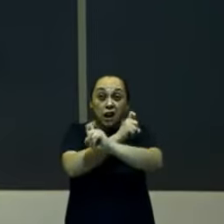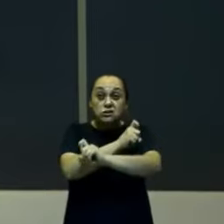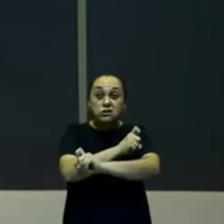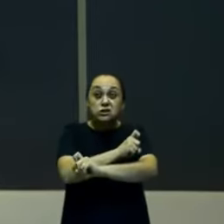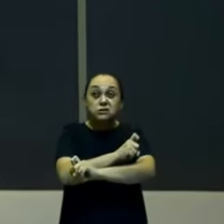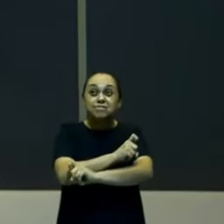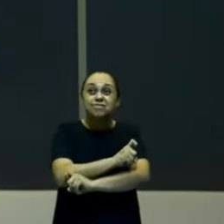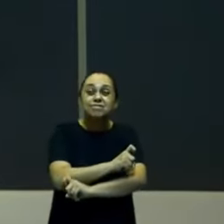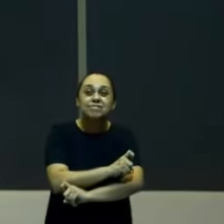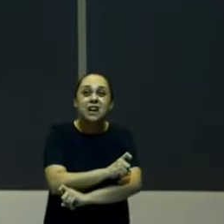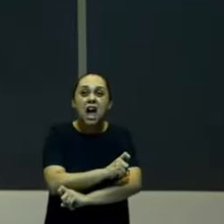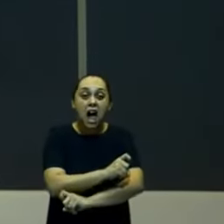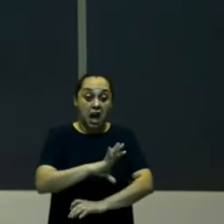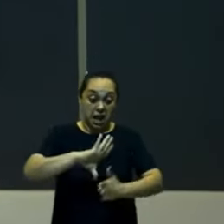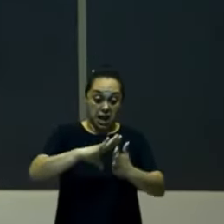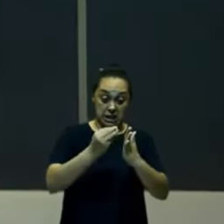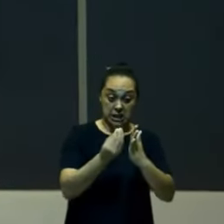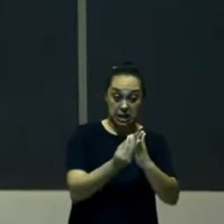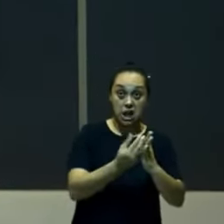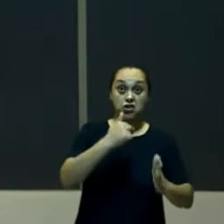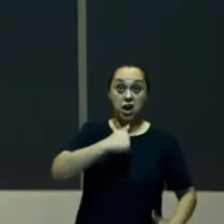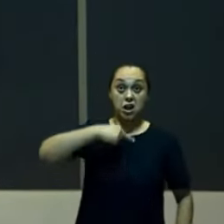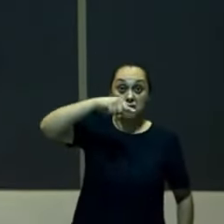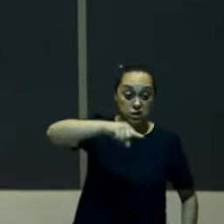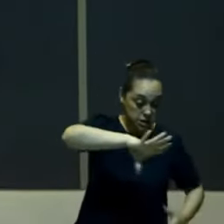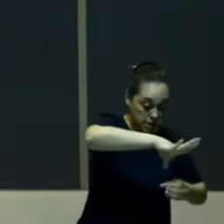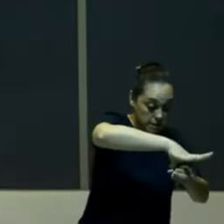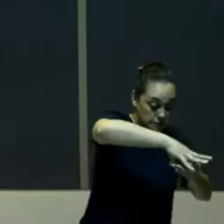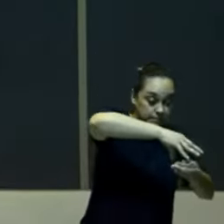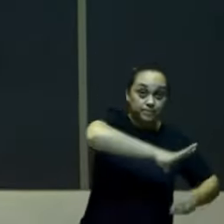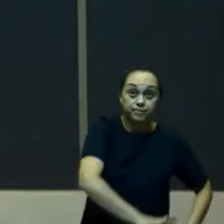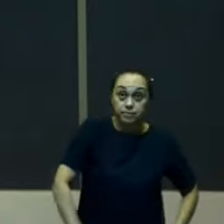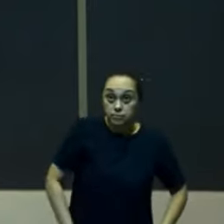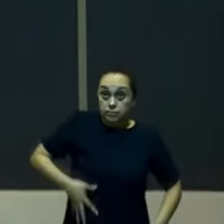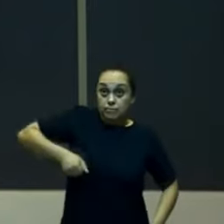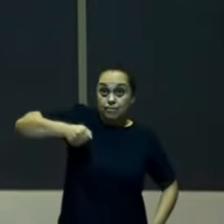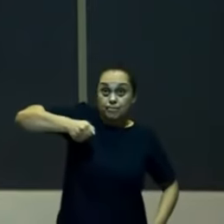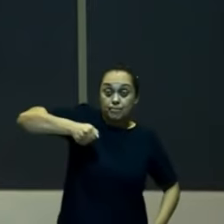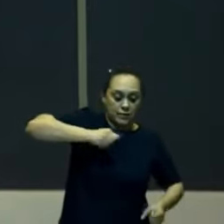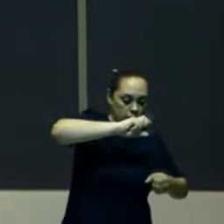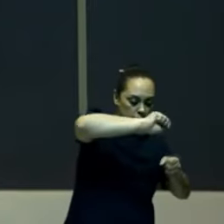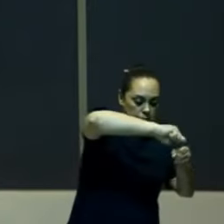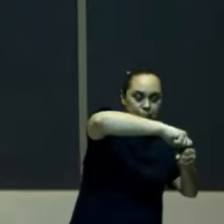essa igreja estendeu a mão, essa igreja se associou com a